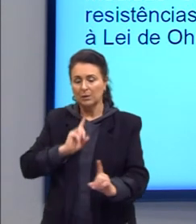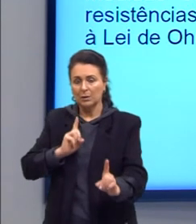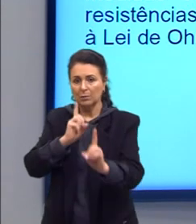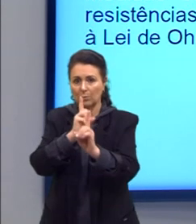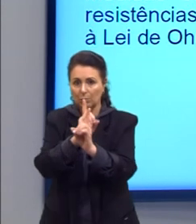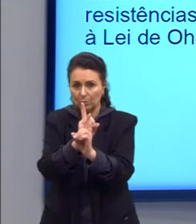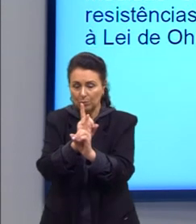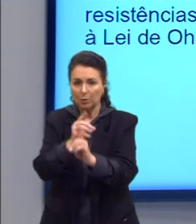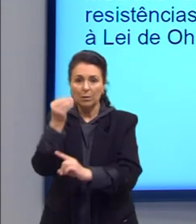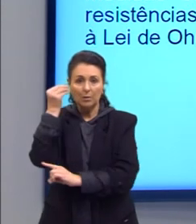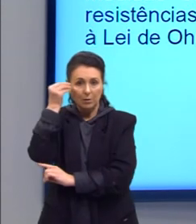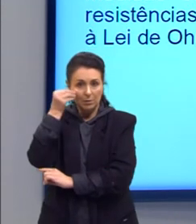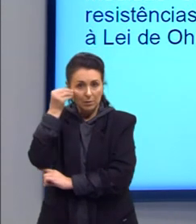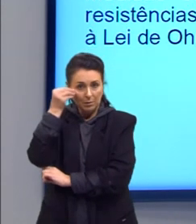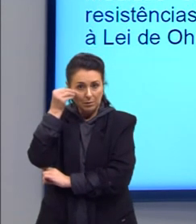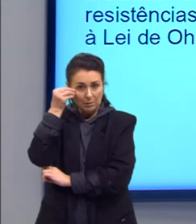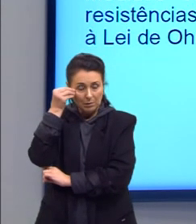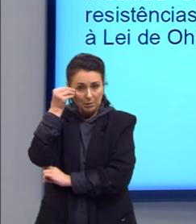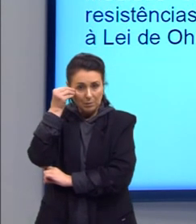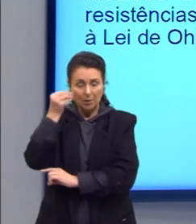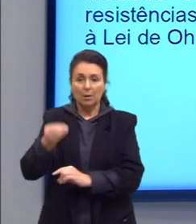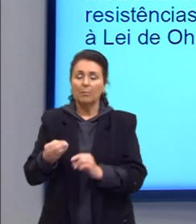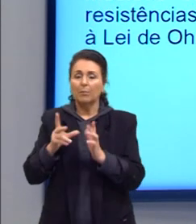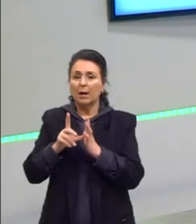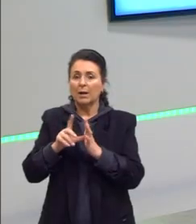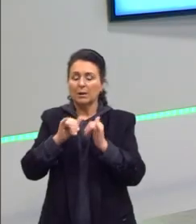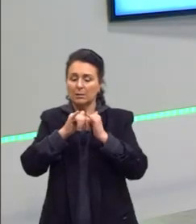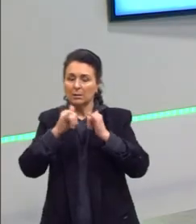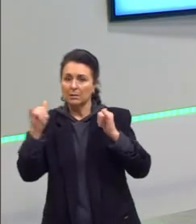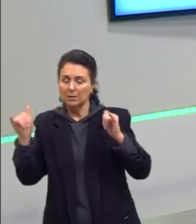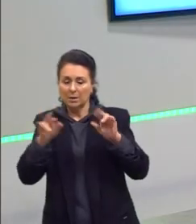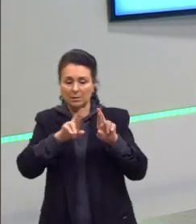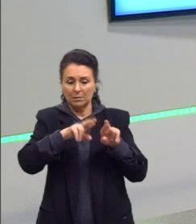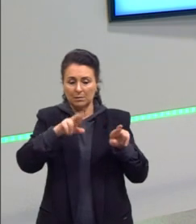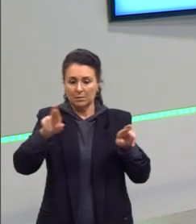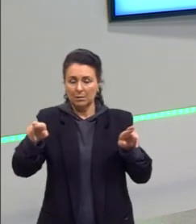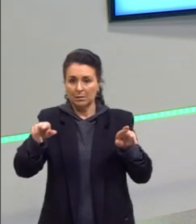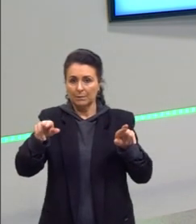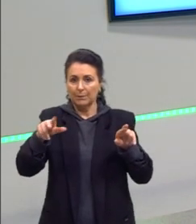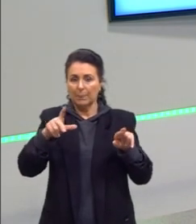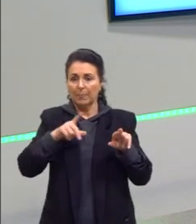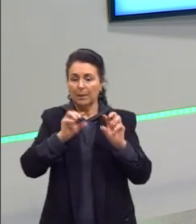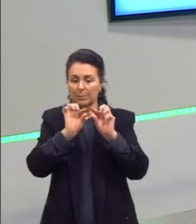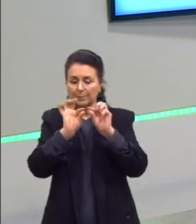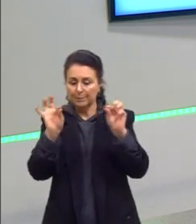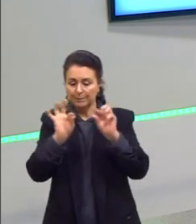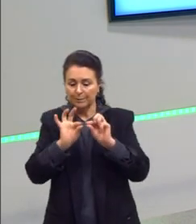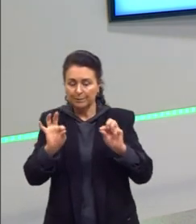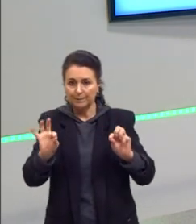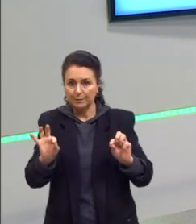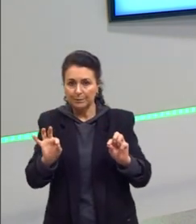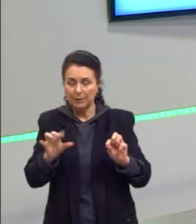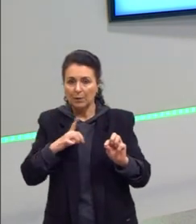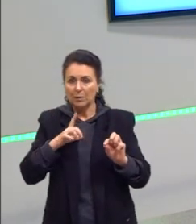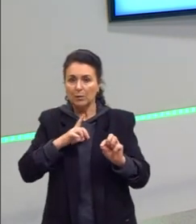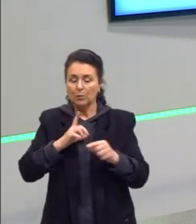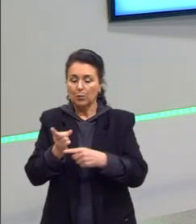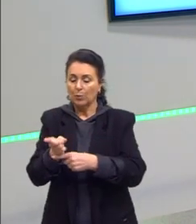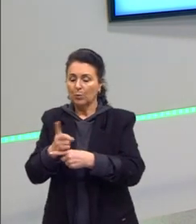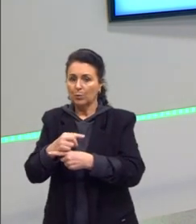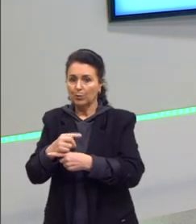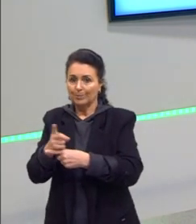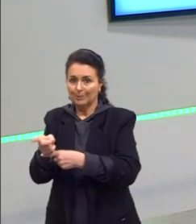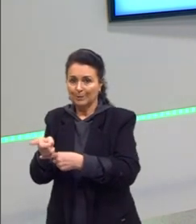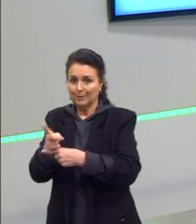neste experimento para as resistências elétricas Medidas com o auxílio de um ohmímetro